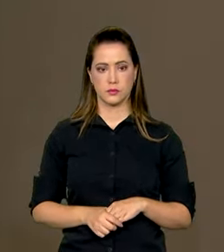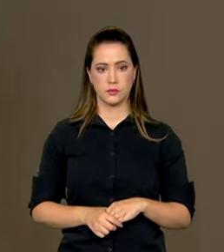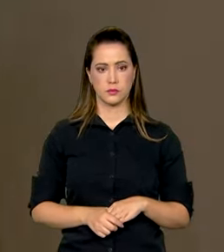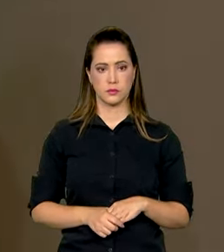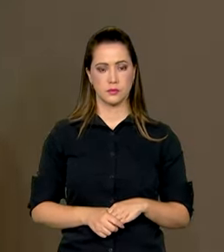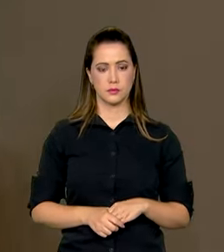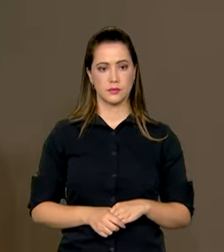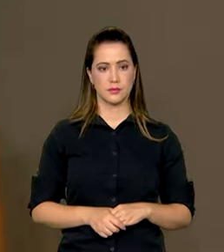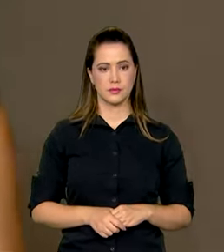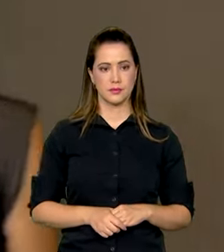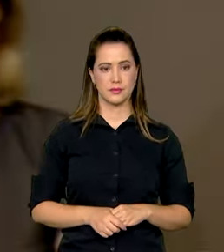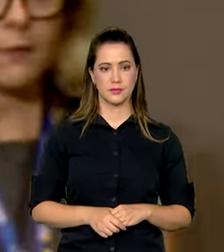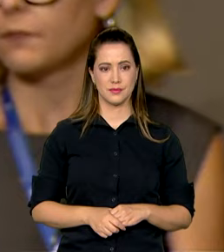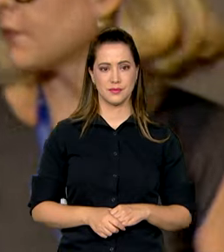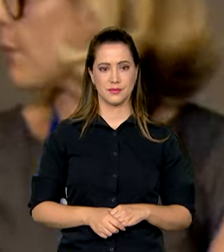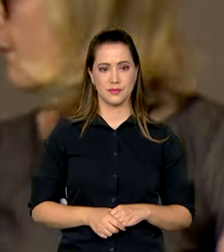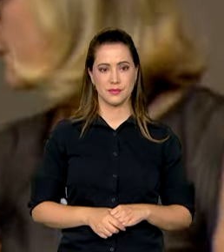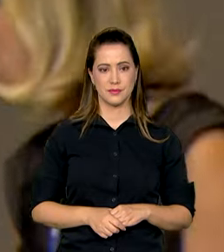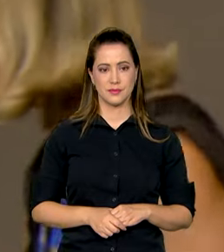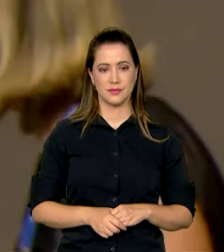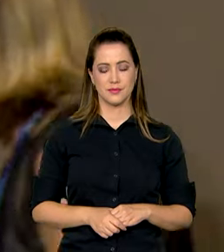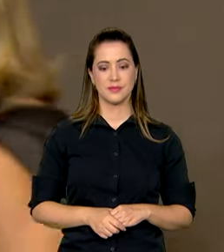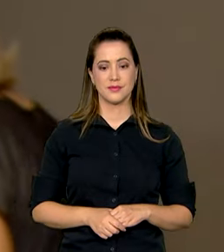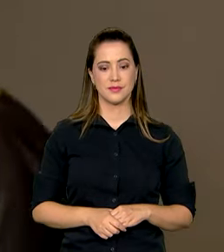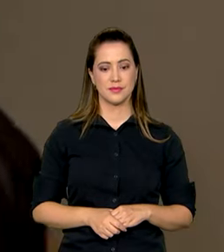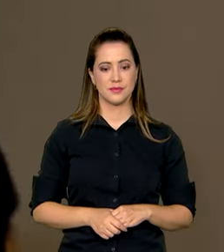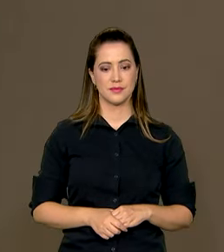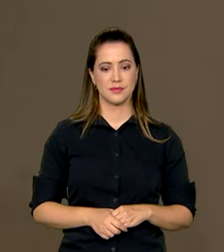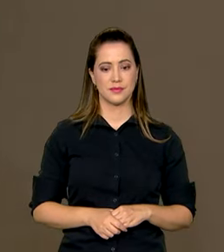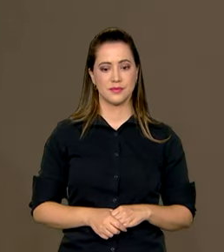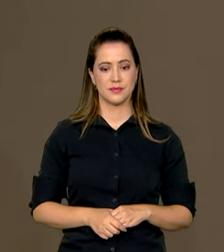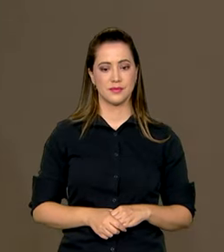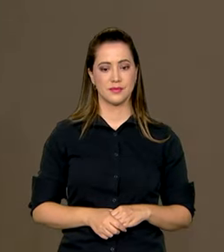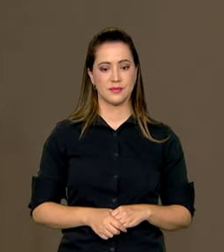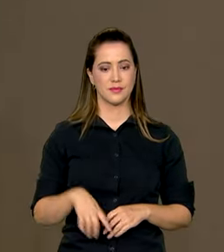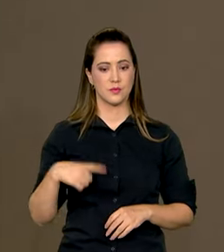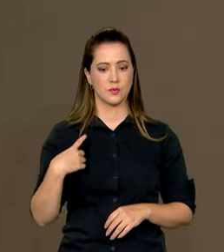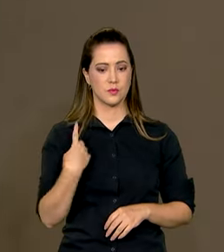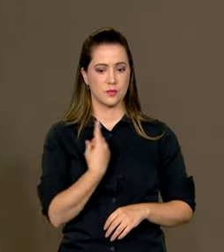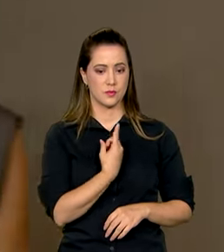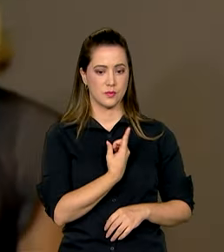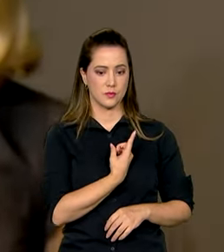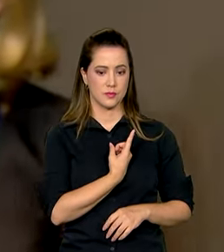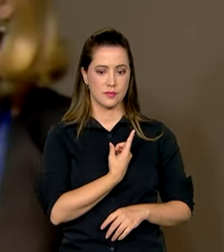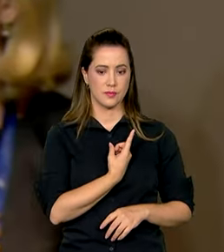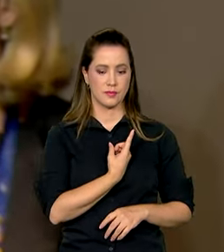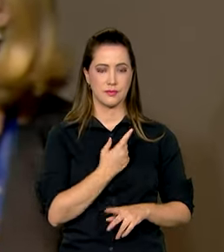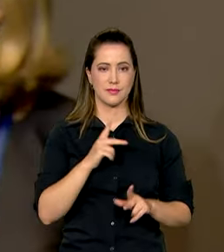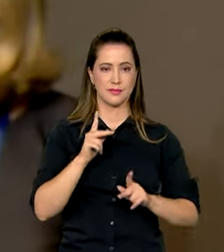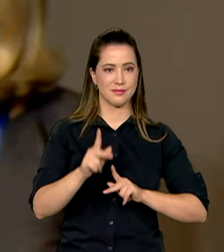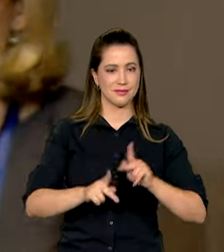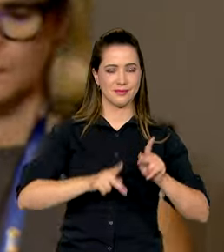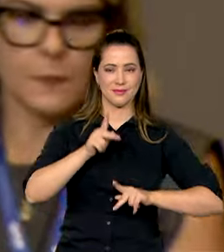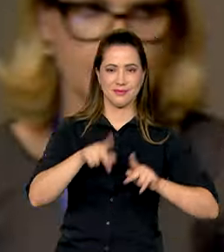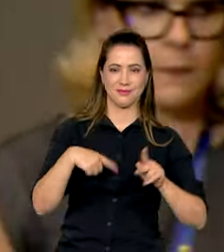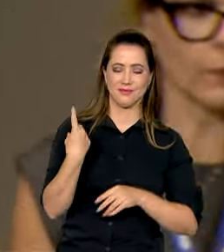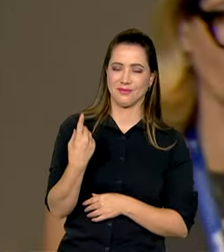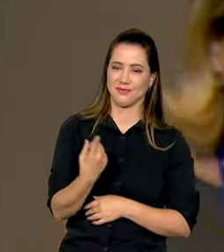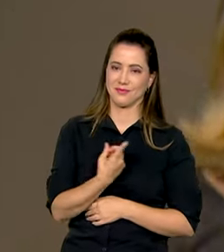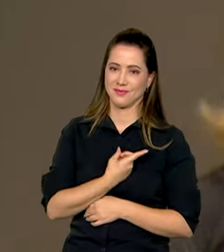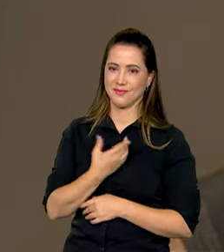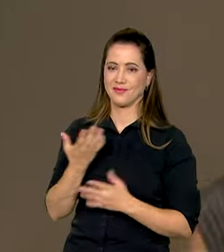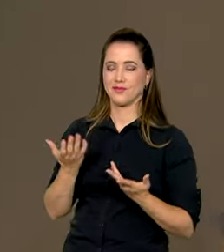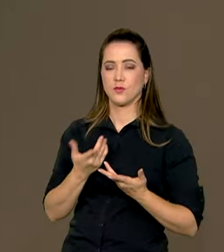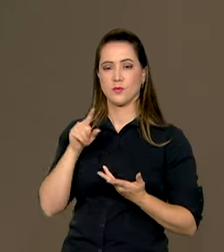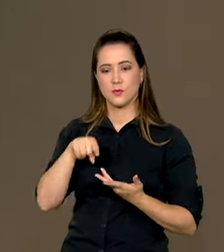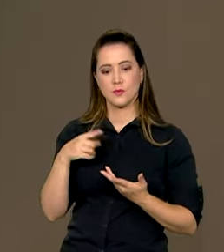Mas hoje damos um passo decisivo na perspectiva da formação da cultura científica da população brasileira. É com muita satisfação que